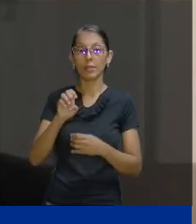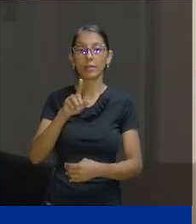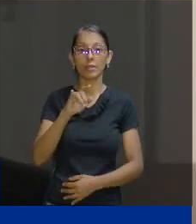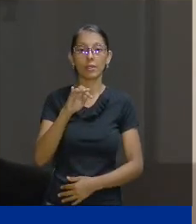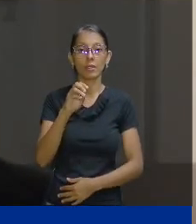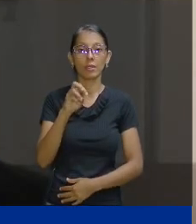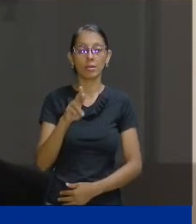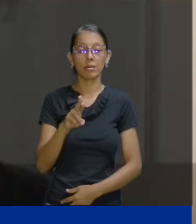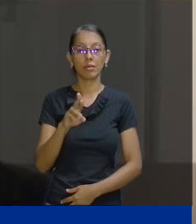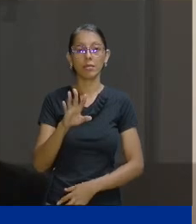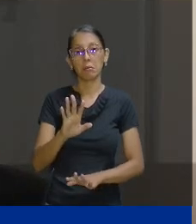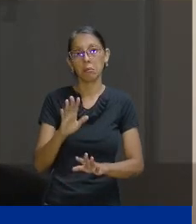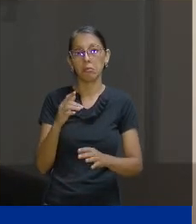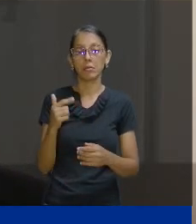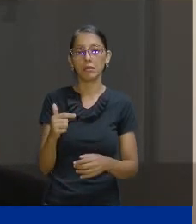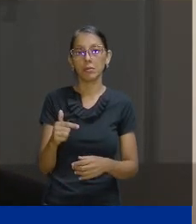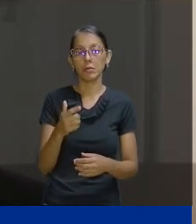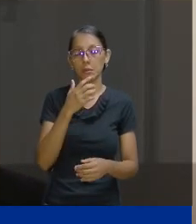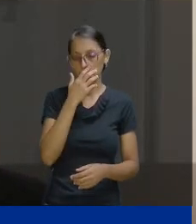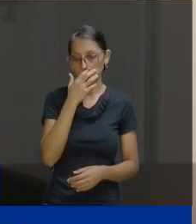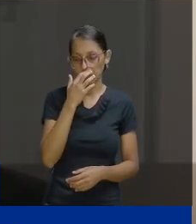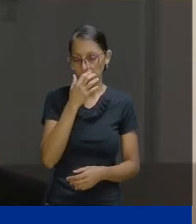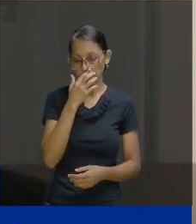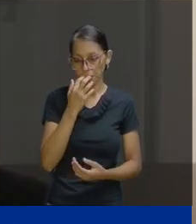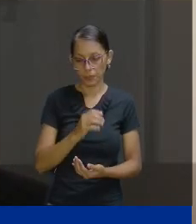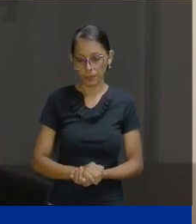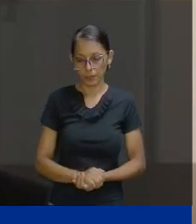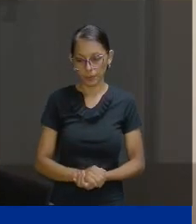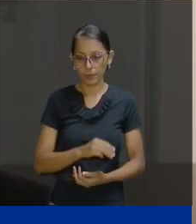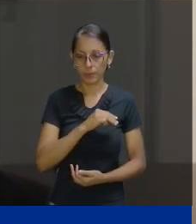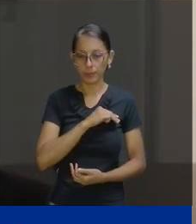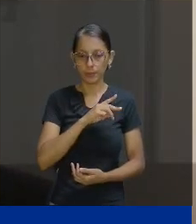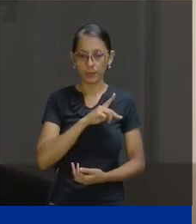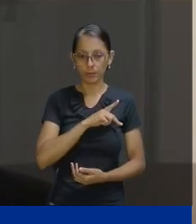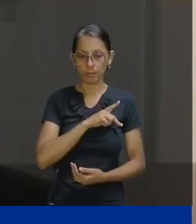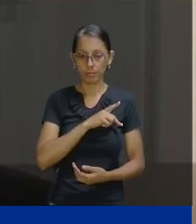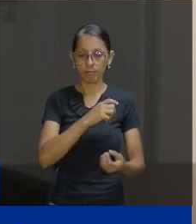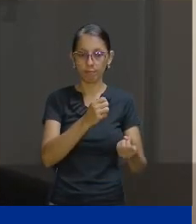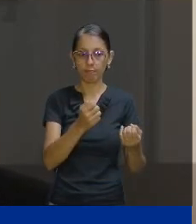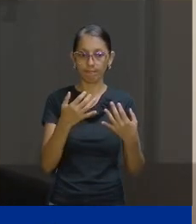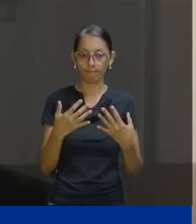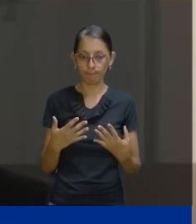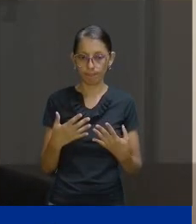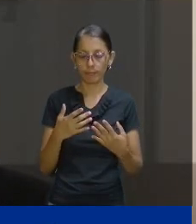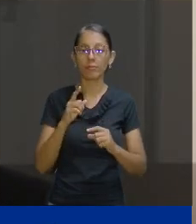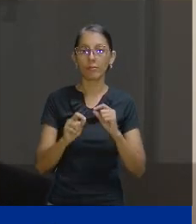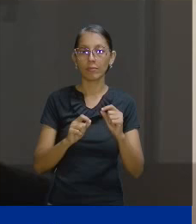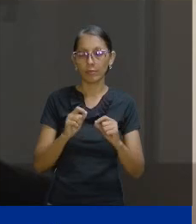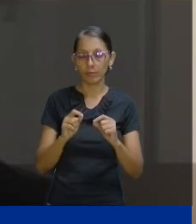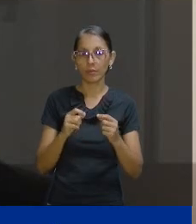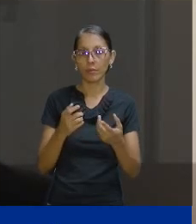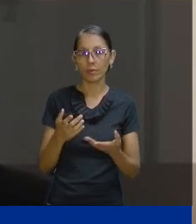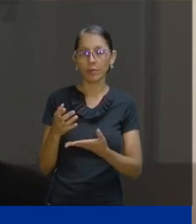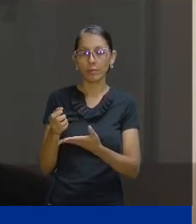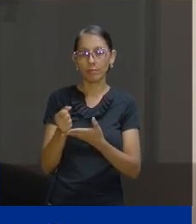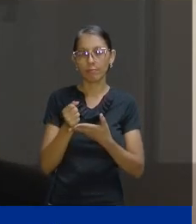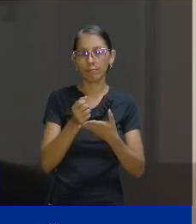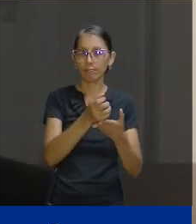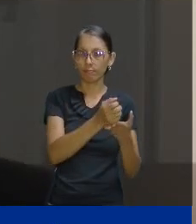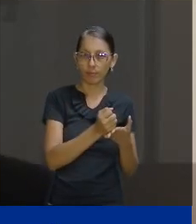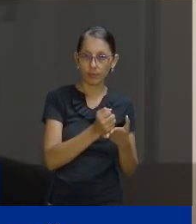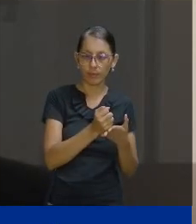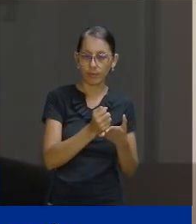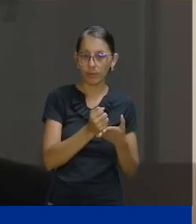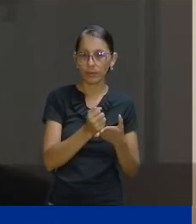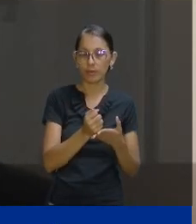feita. O Ministério Público, ele também afirma que seria um transporte de eleitores, então,